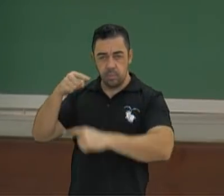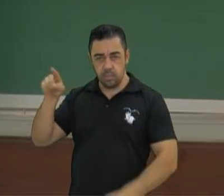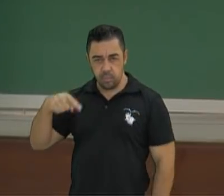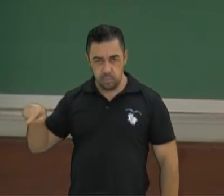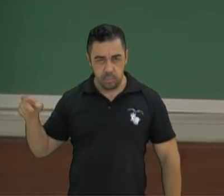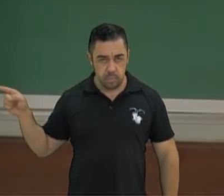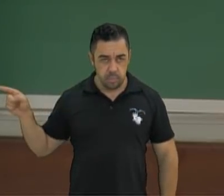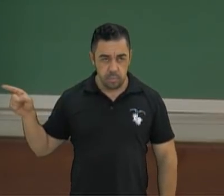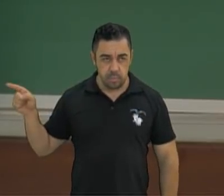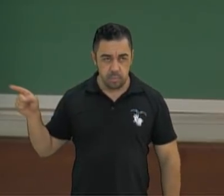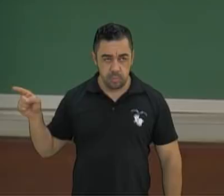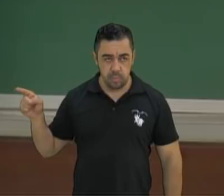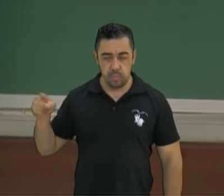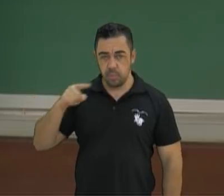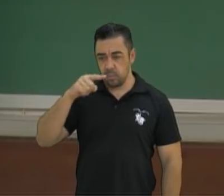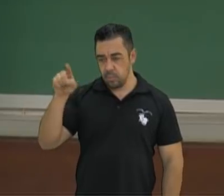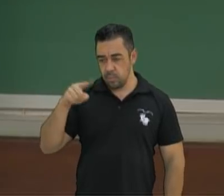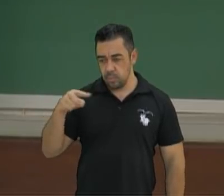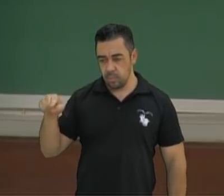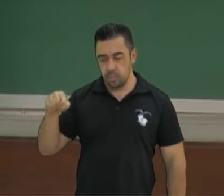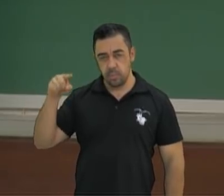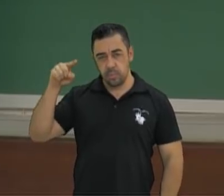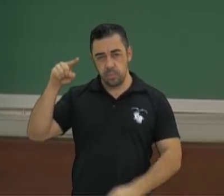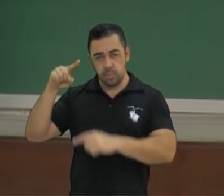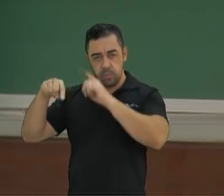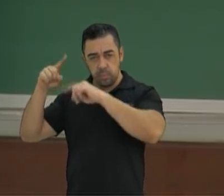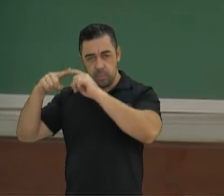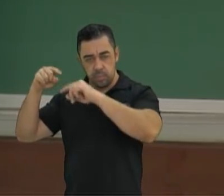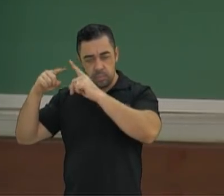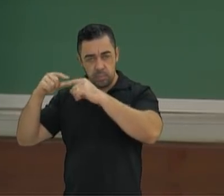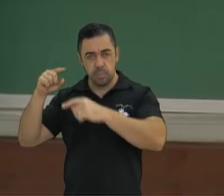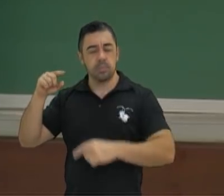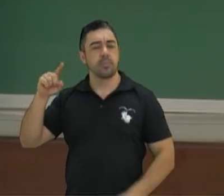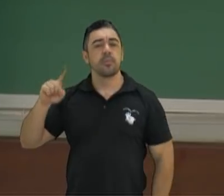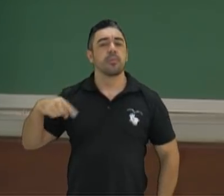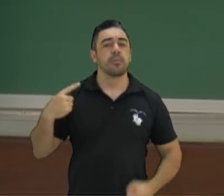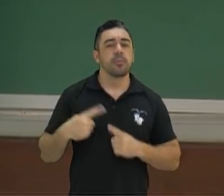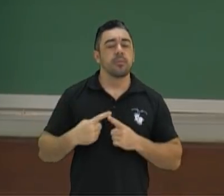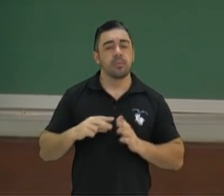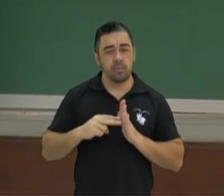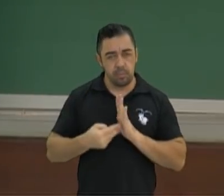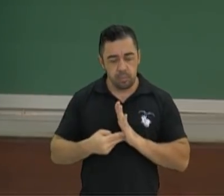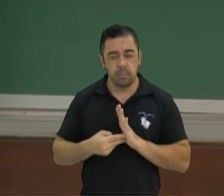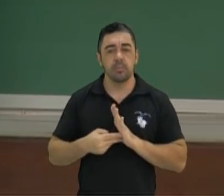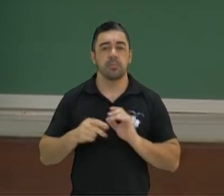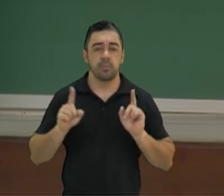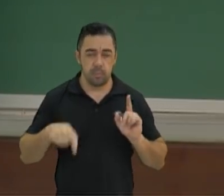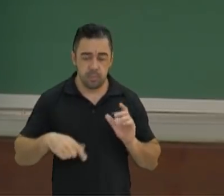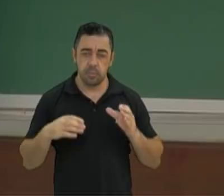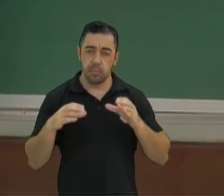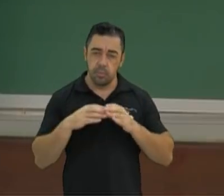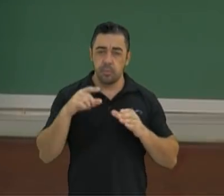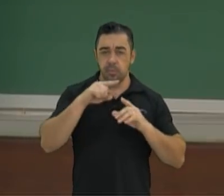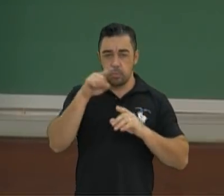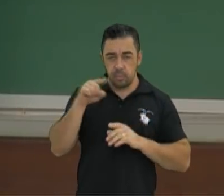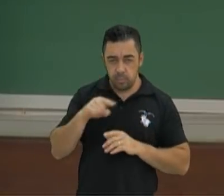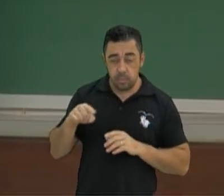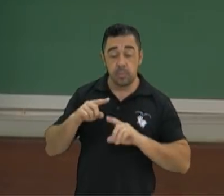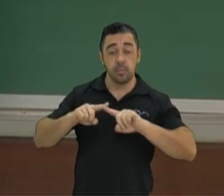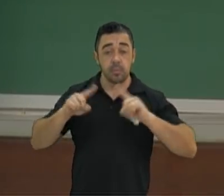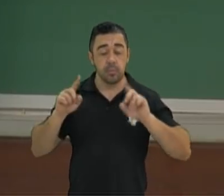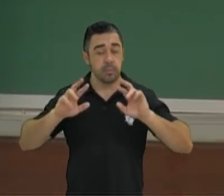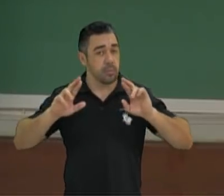que ele colocou aqui z asterisco. Por quê? Significa que pode ser o número conjunto dos números inteiros, só